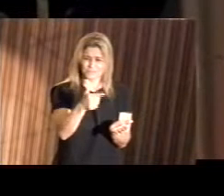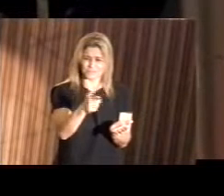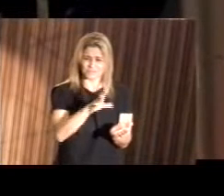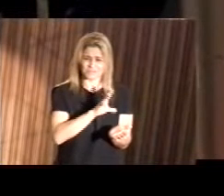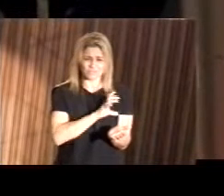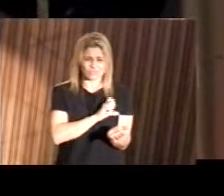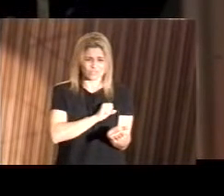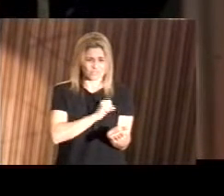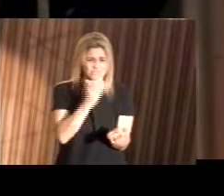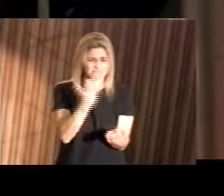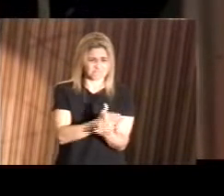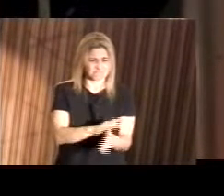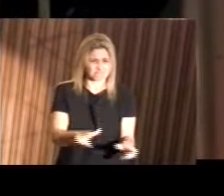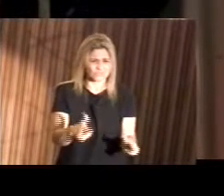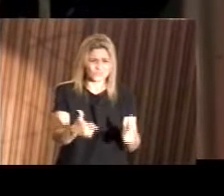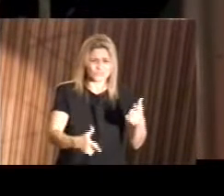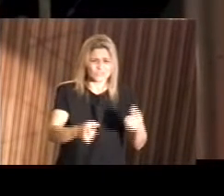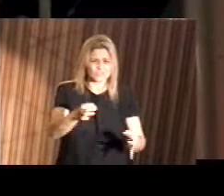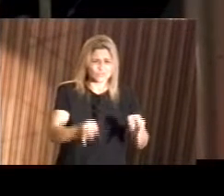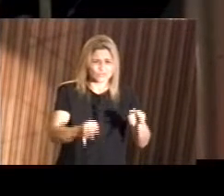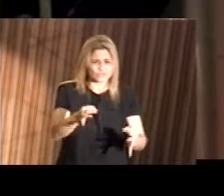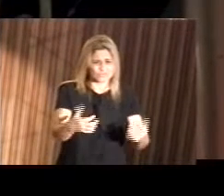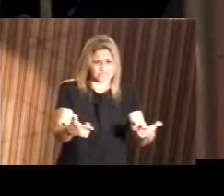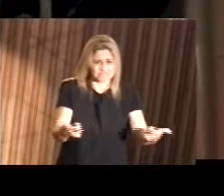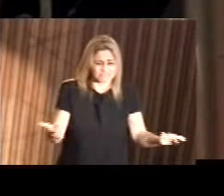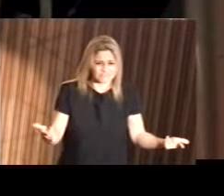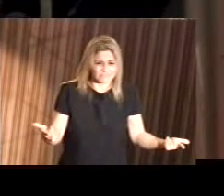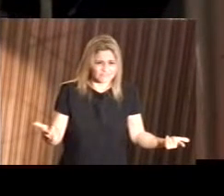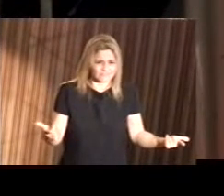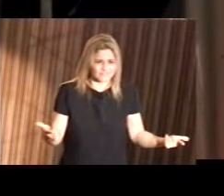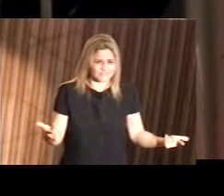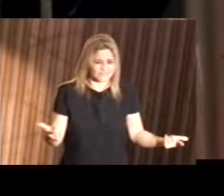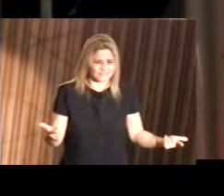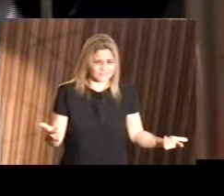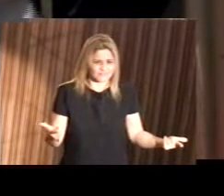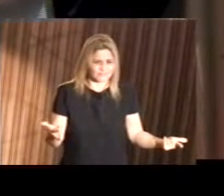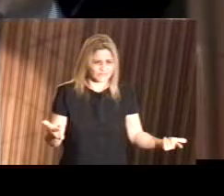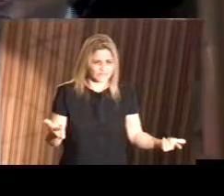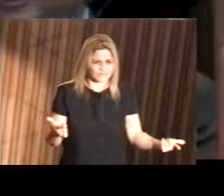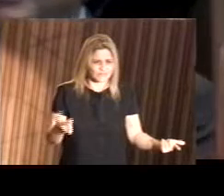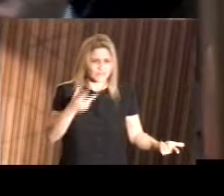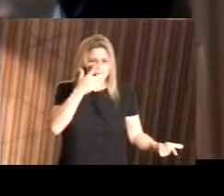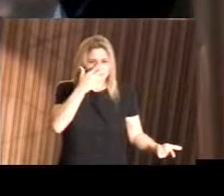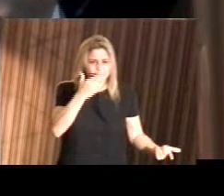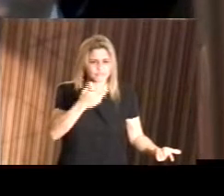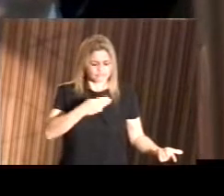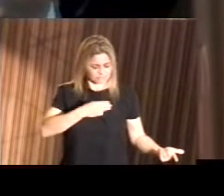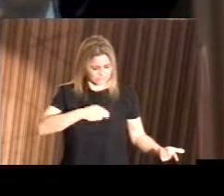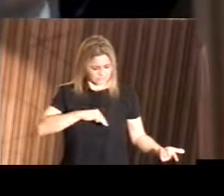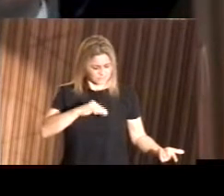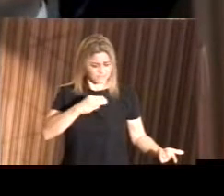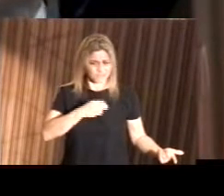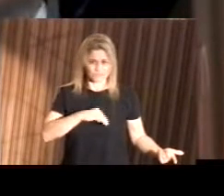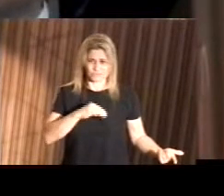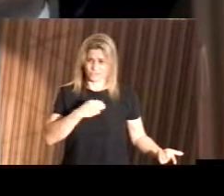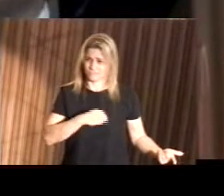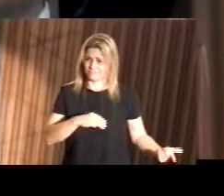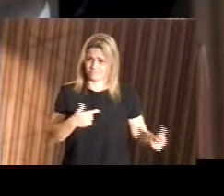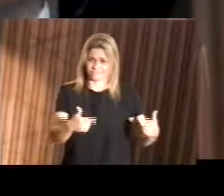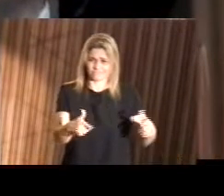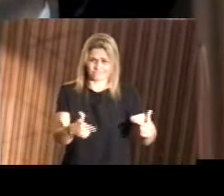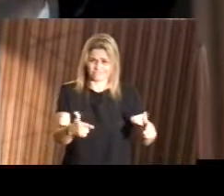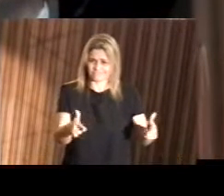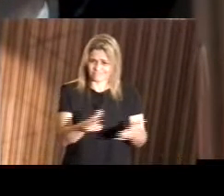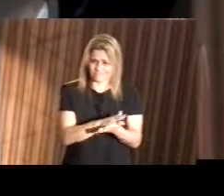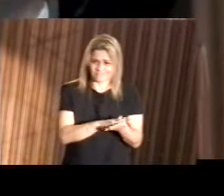amor, que não tem justiça, que não tem misericórdia. E esse era o